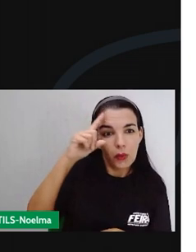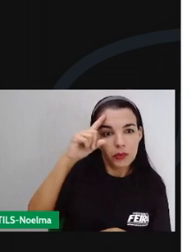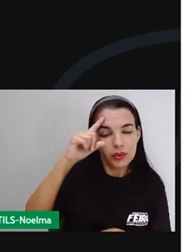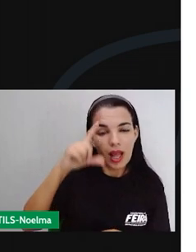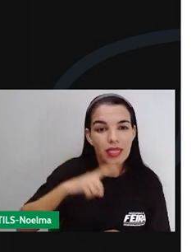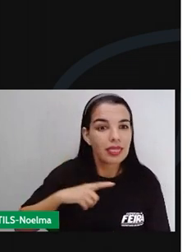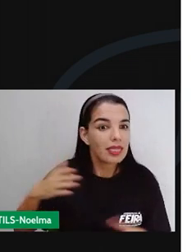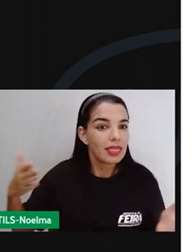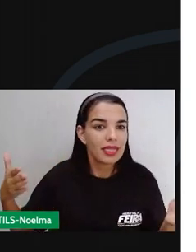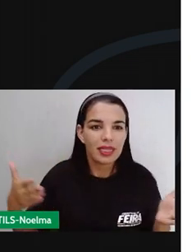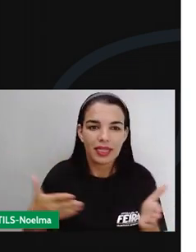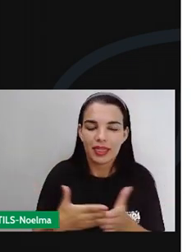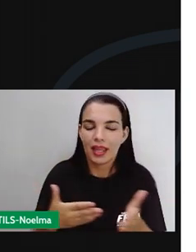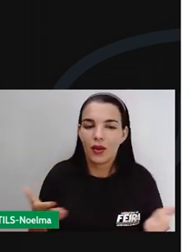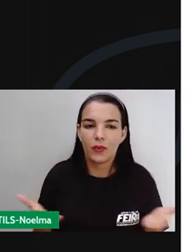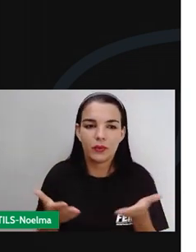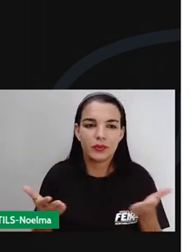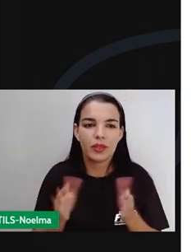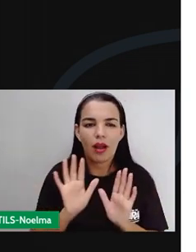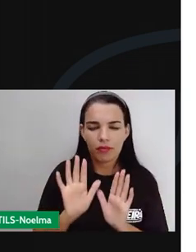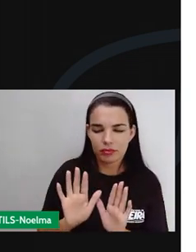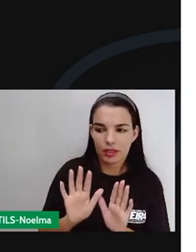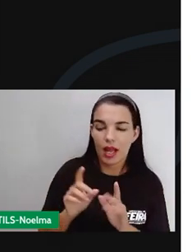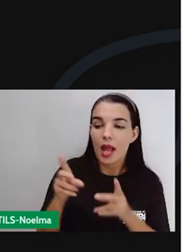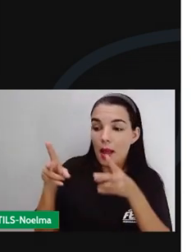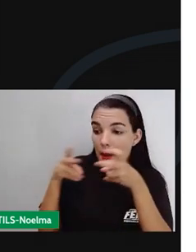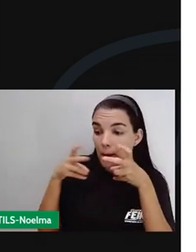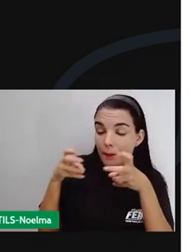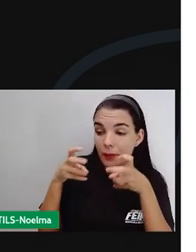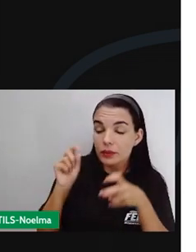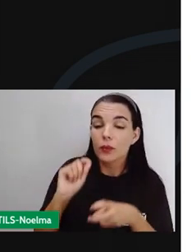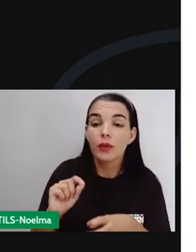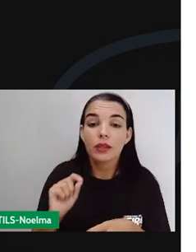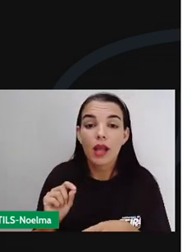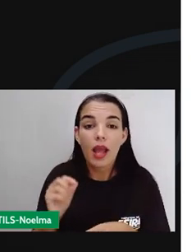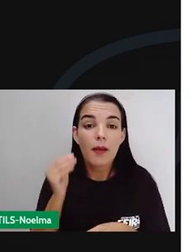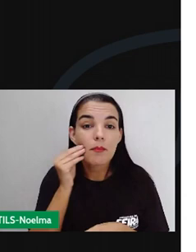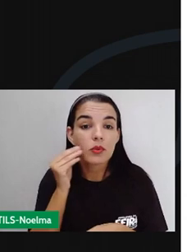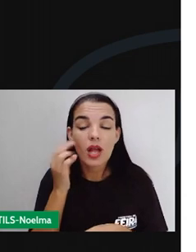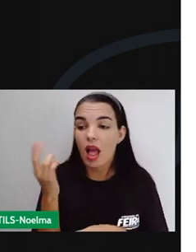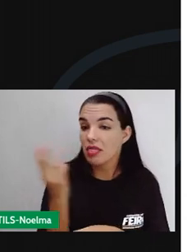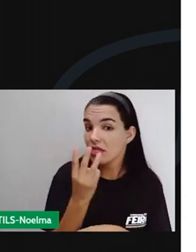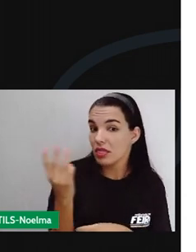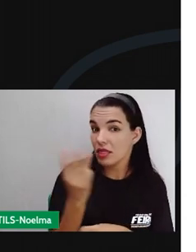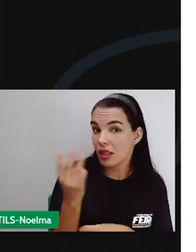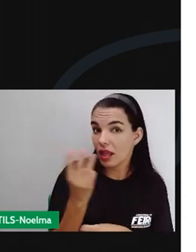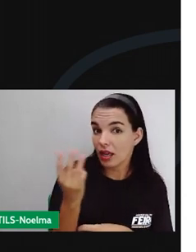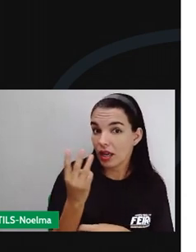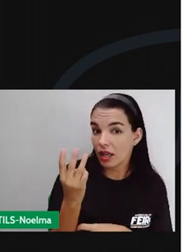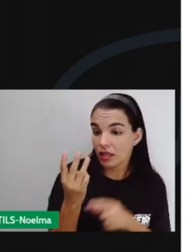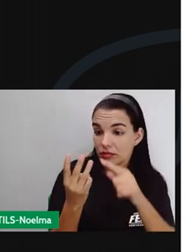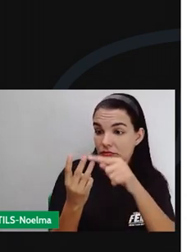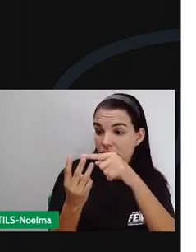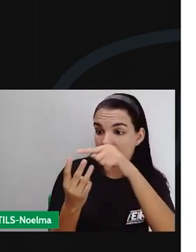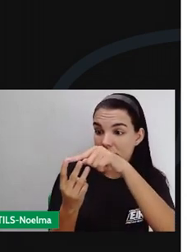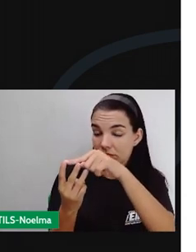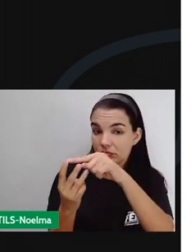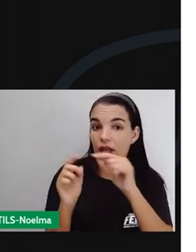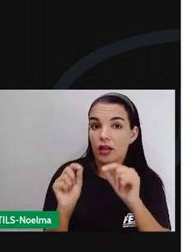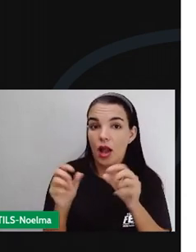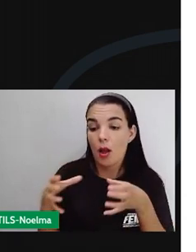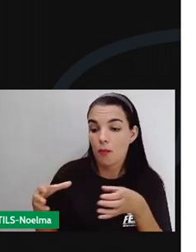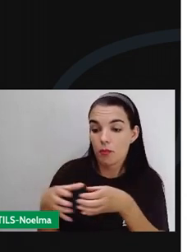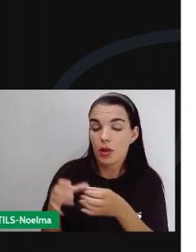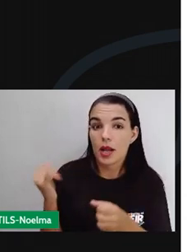até hoje. Um detalhe interessante, meu amigo ou minha amiga, é que, apesar desses três povos terem sido importantes e de terem